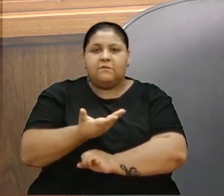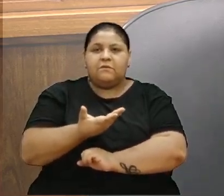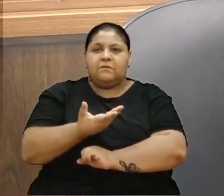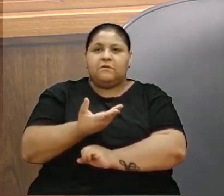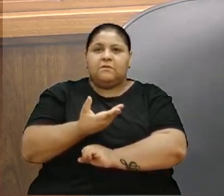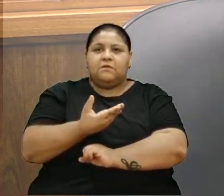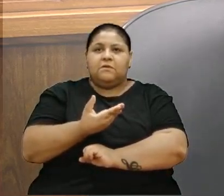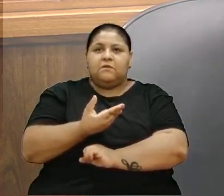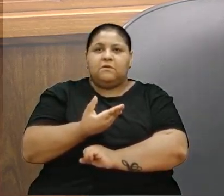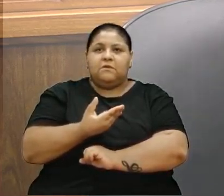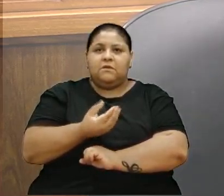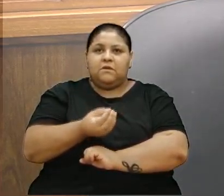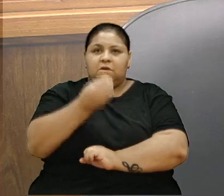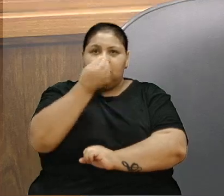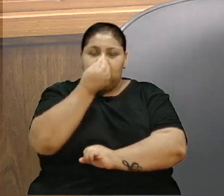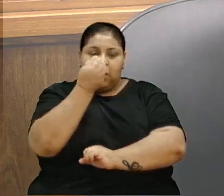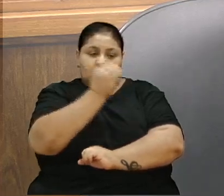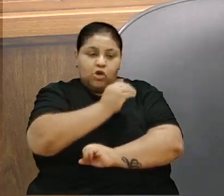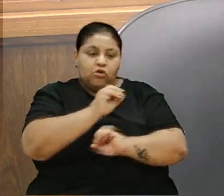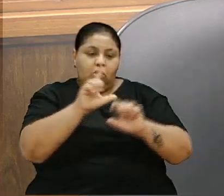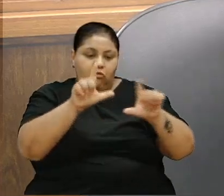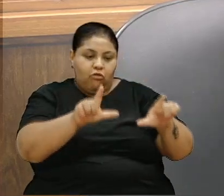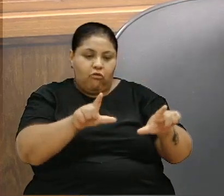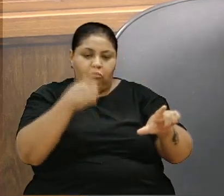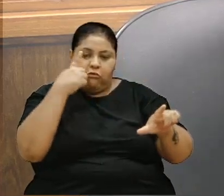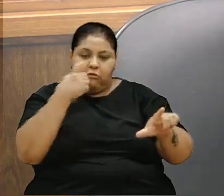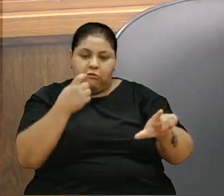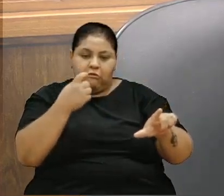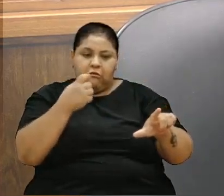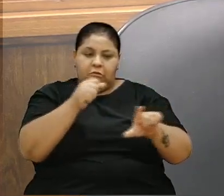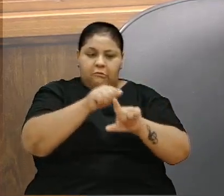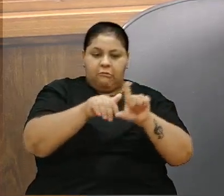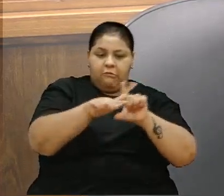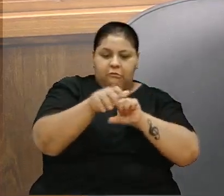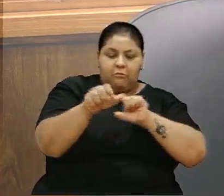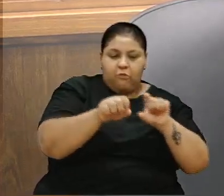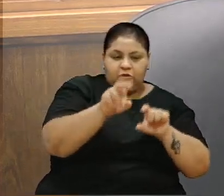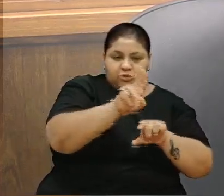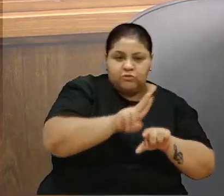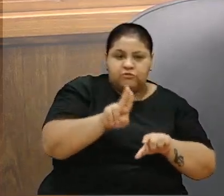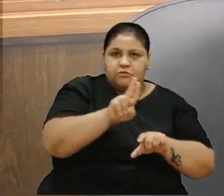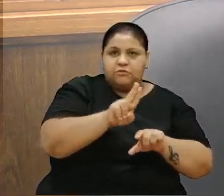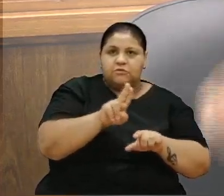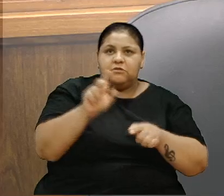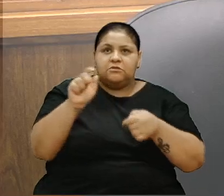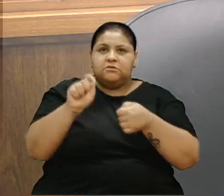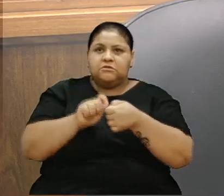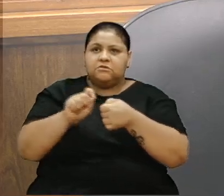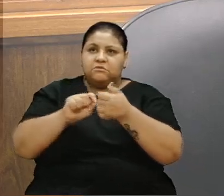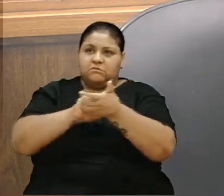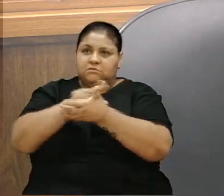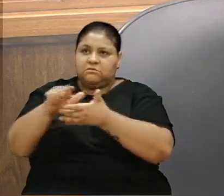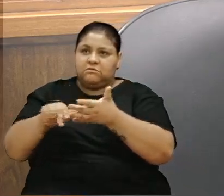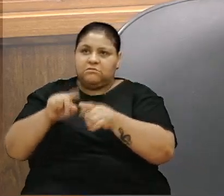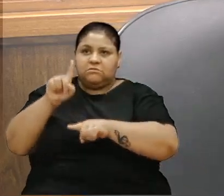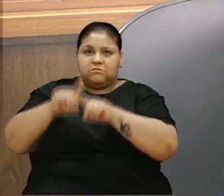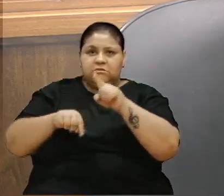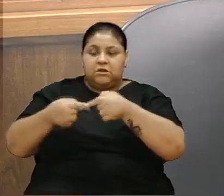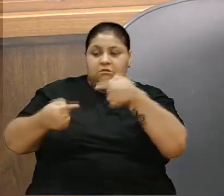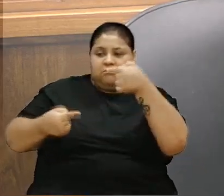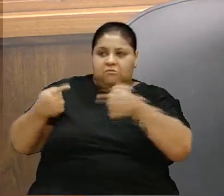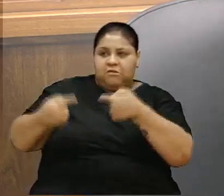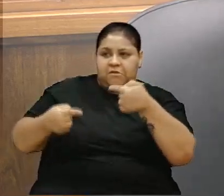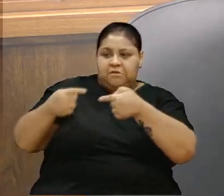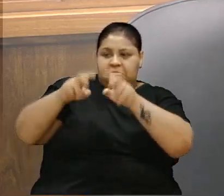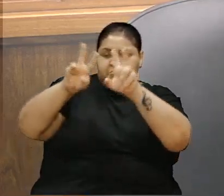um espaço de interesse público, onde a sociedade pode ocupar para fazer diversas atividades, debater